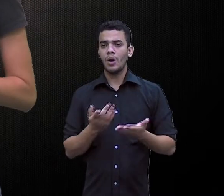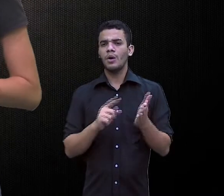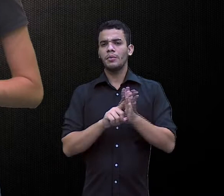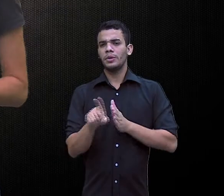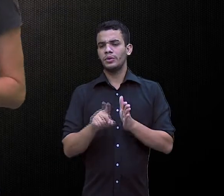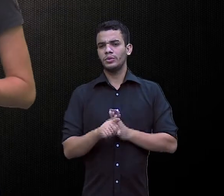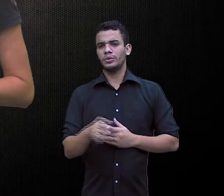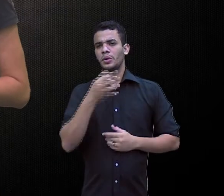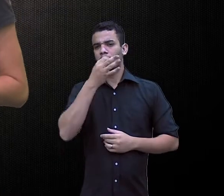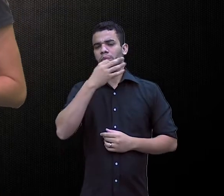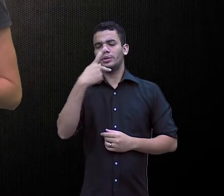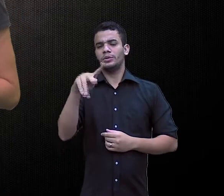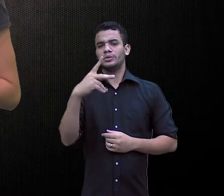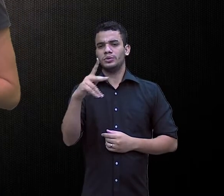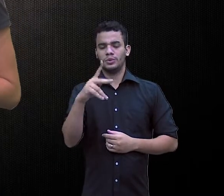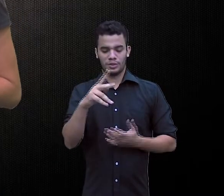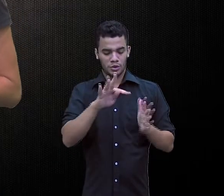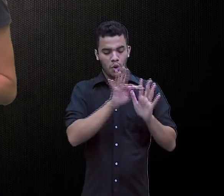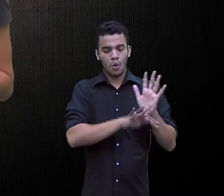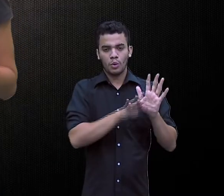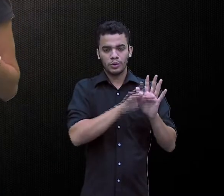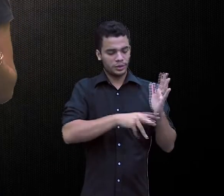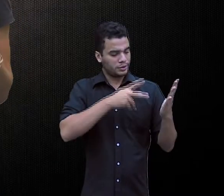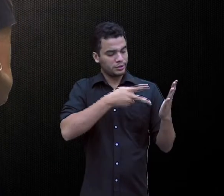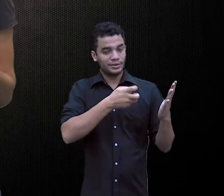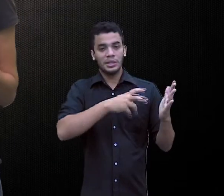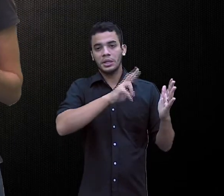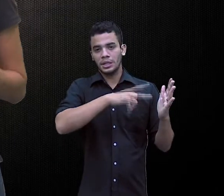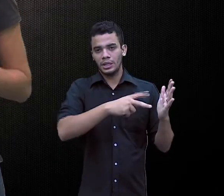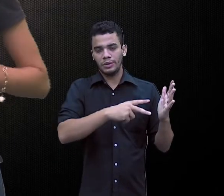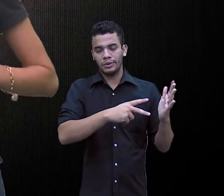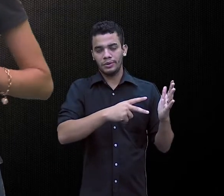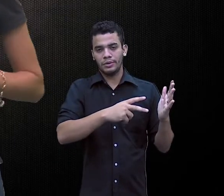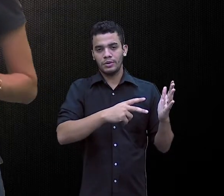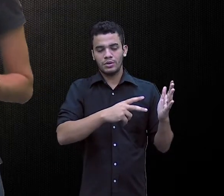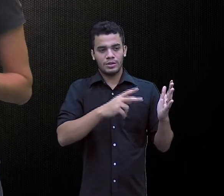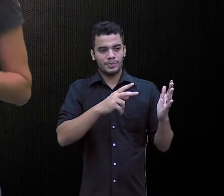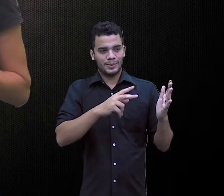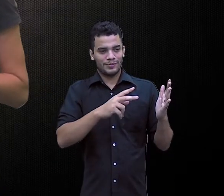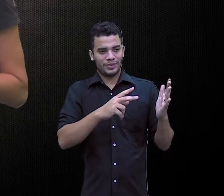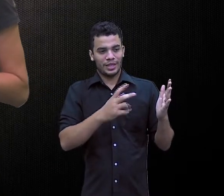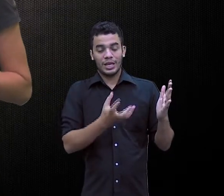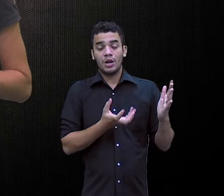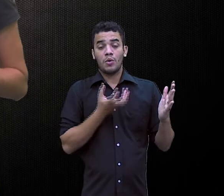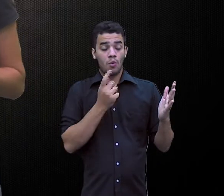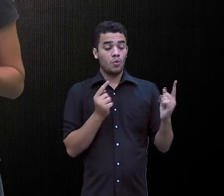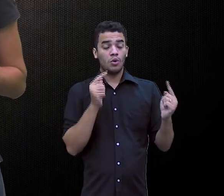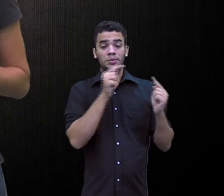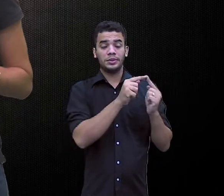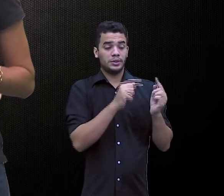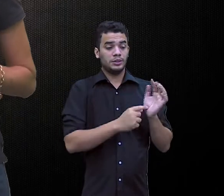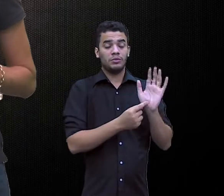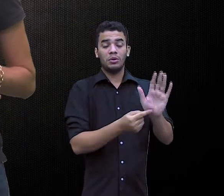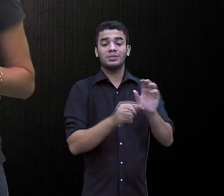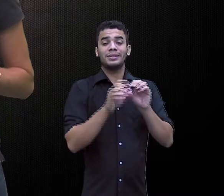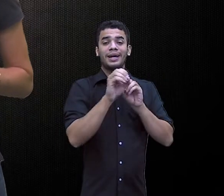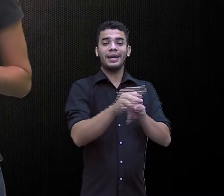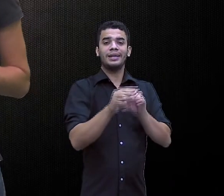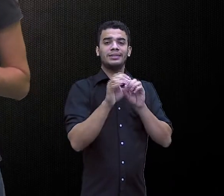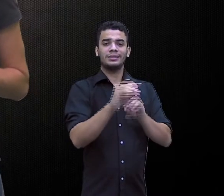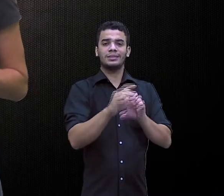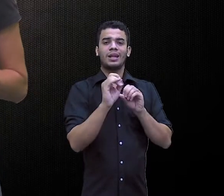aí de casa sabe me dizer? Ela pretende ensinar, pessoal, que devemos estar